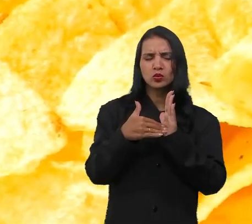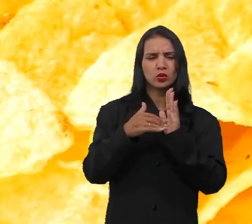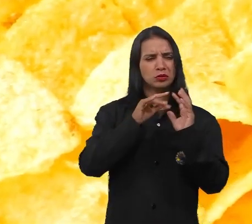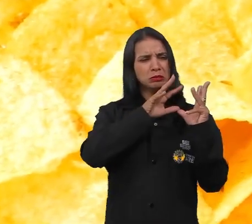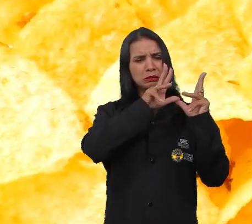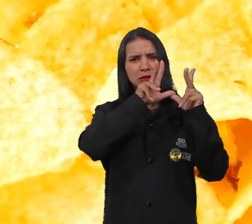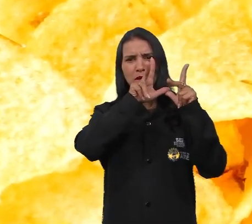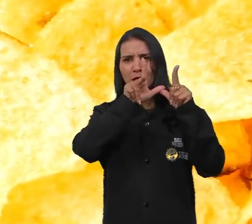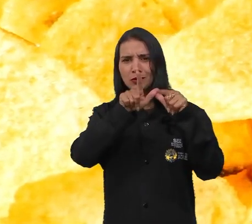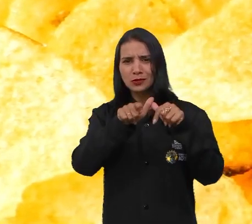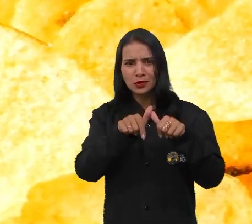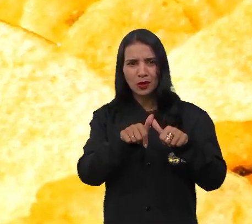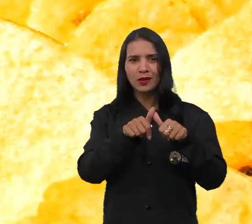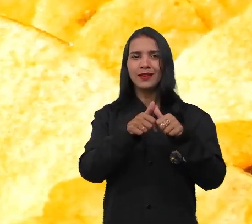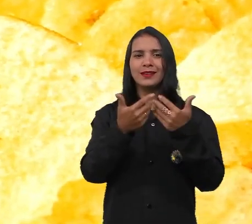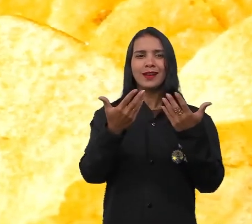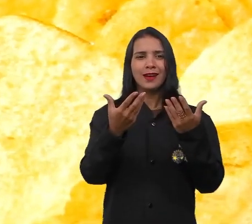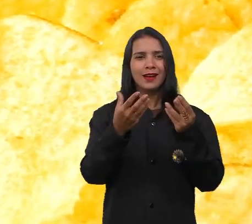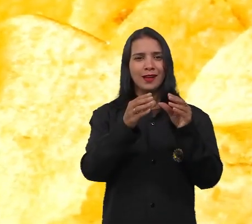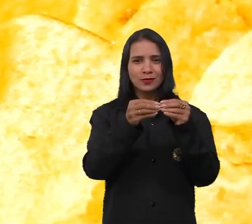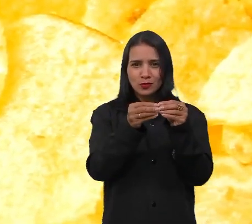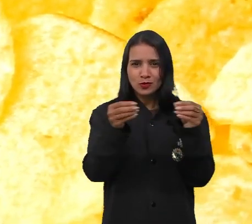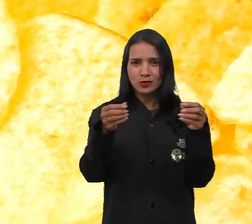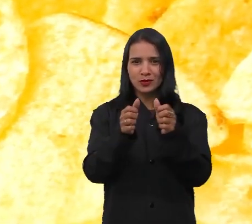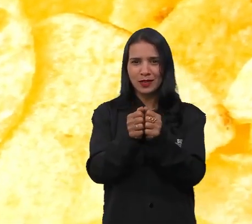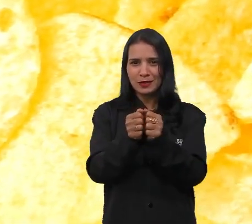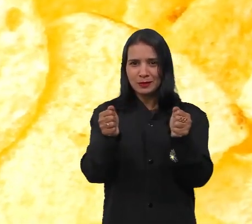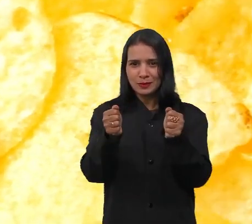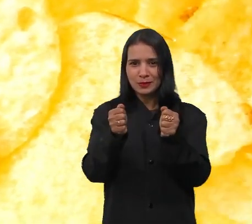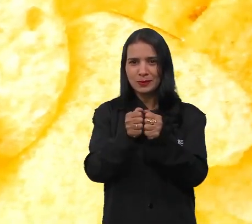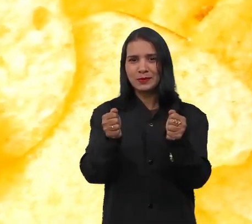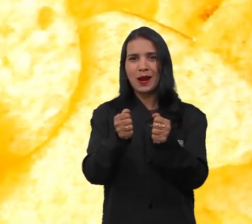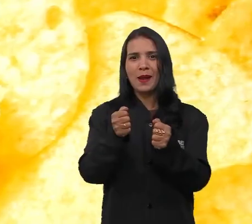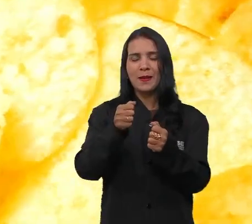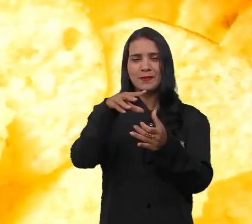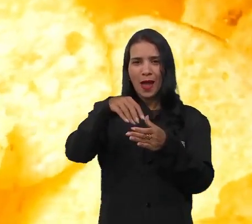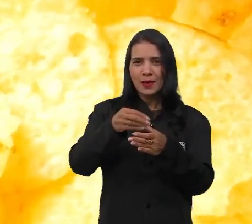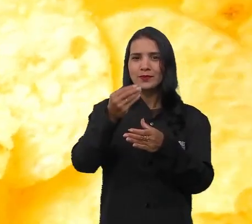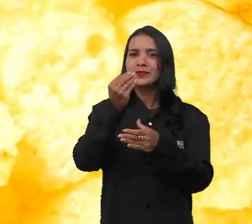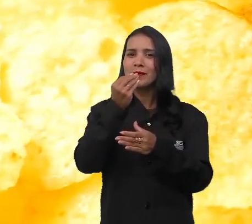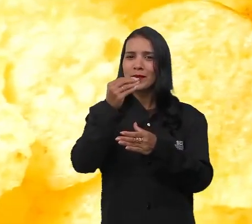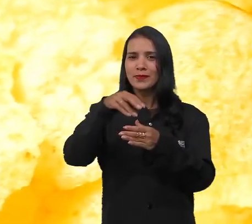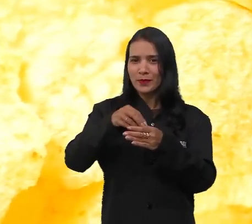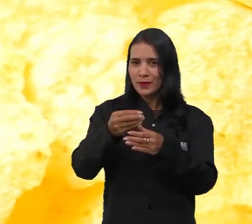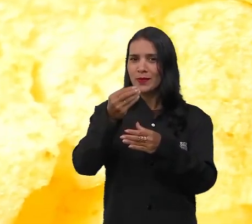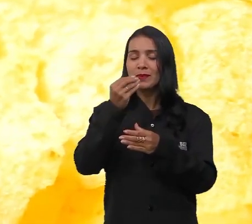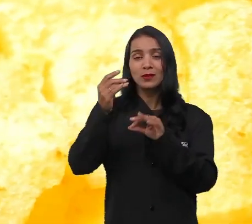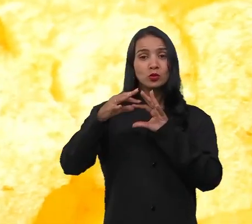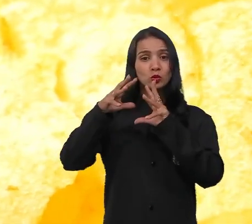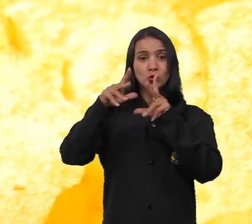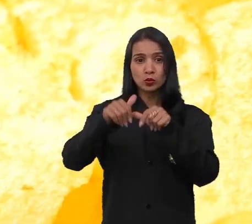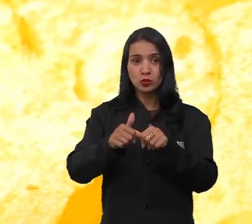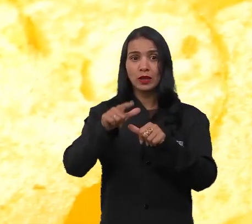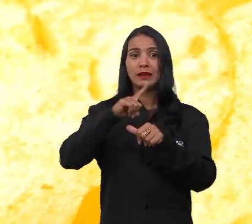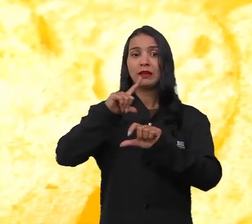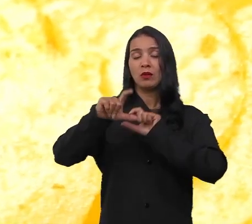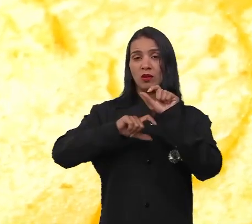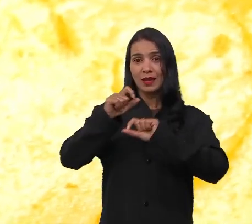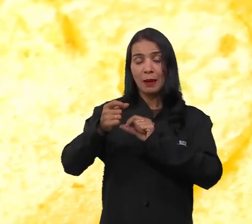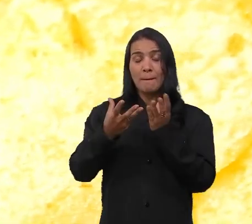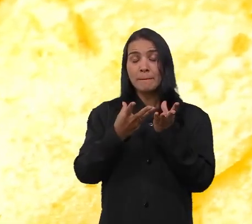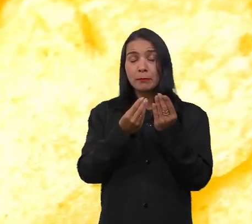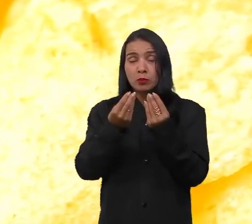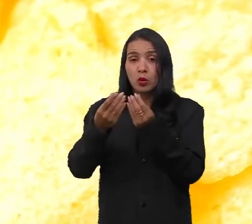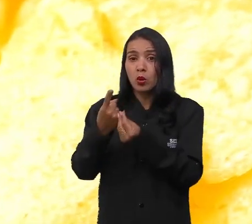Fandangos, todos eles, gente. Por quê, gente? Qual que é o problema deles? Eles vão ter uma quantidade elevada de sal e